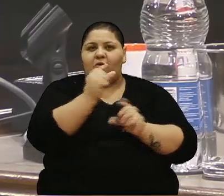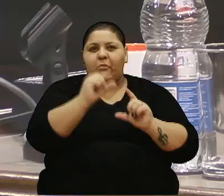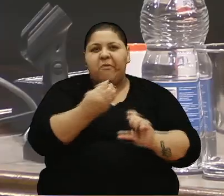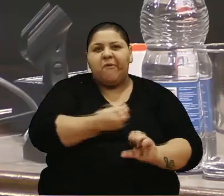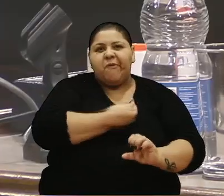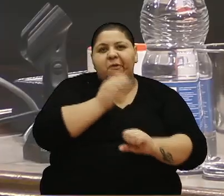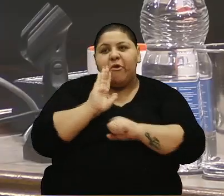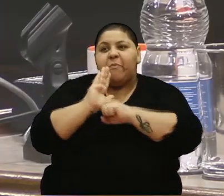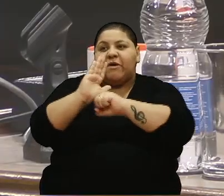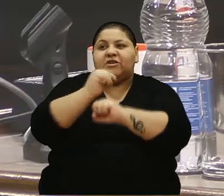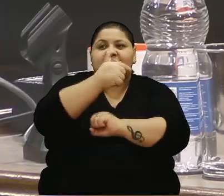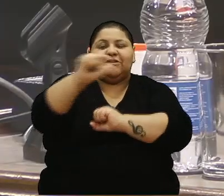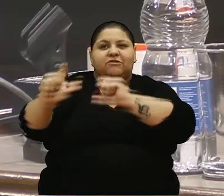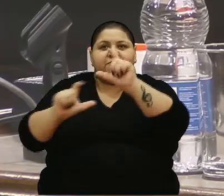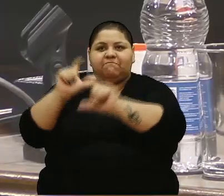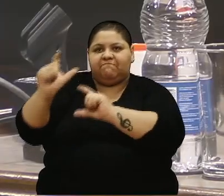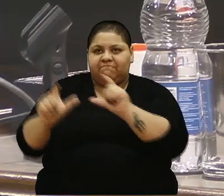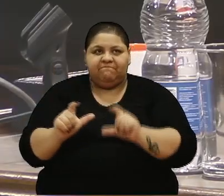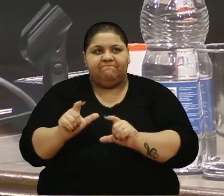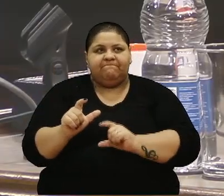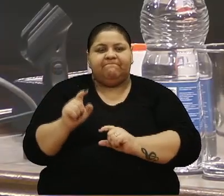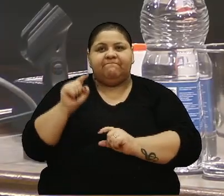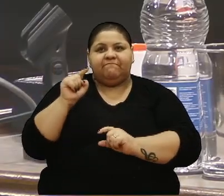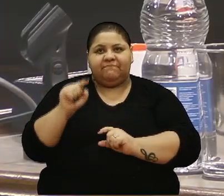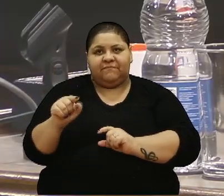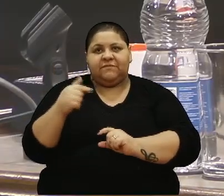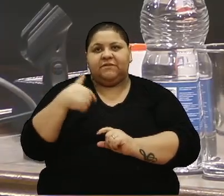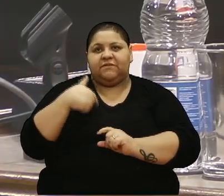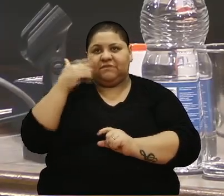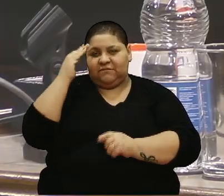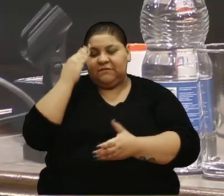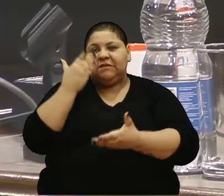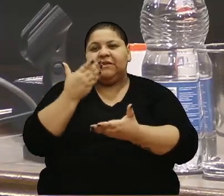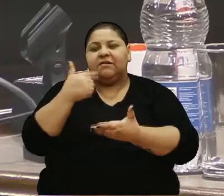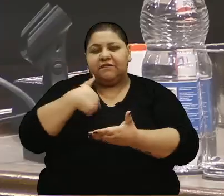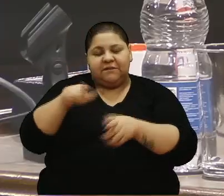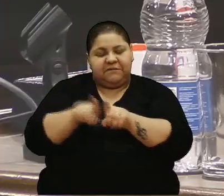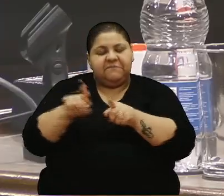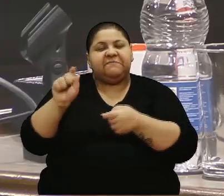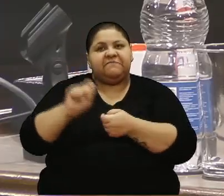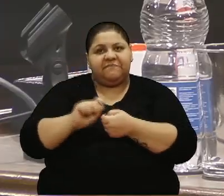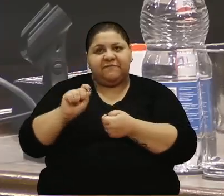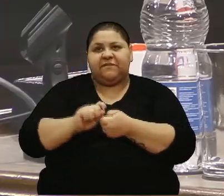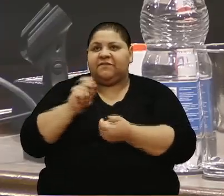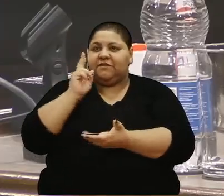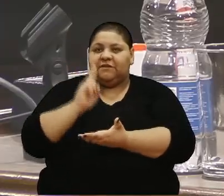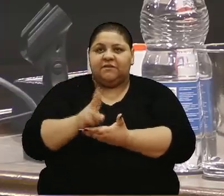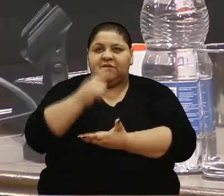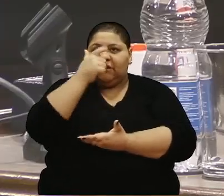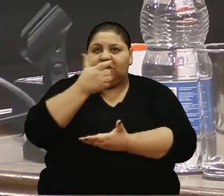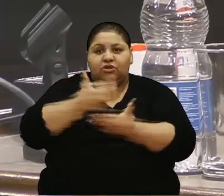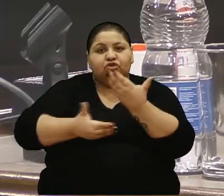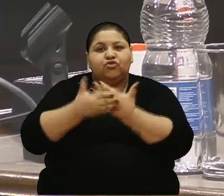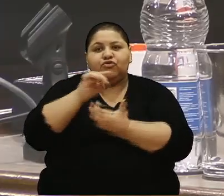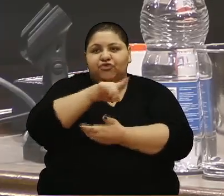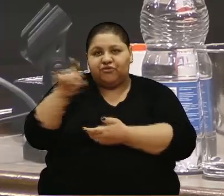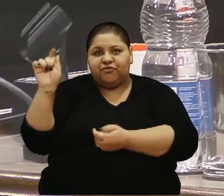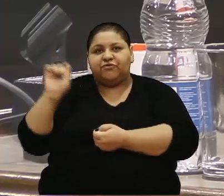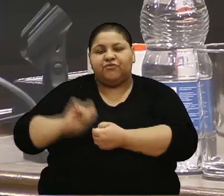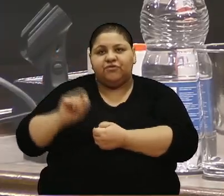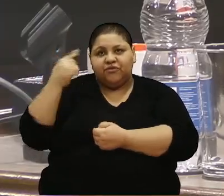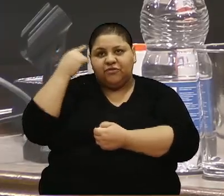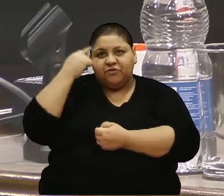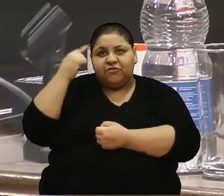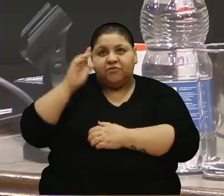prol da vida dos outros. E isso eu também faço constantemente, acho que todos nós fazemos,